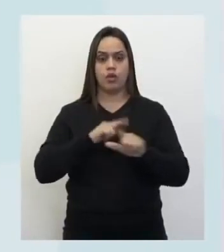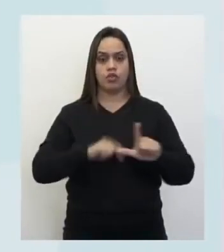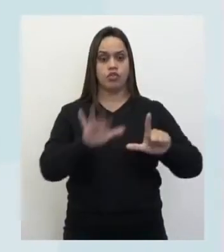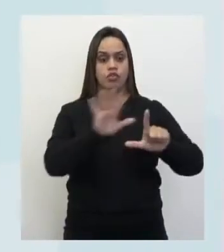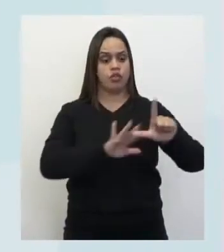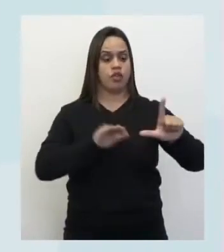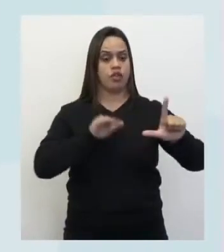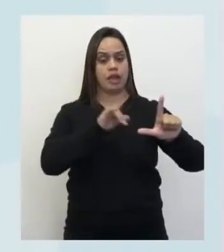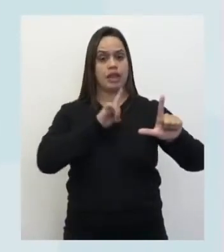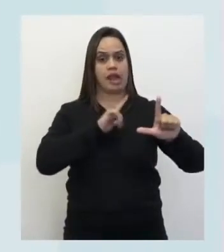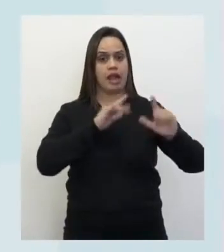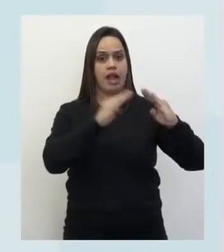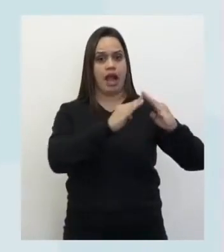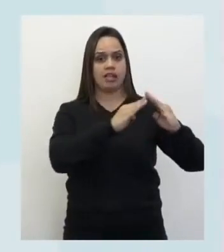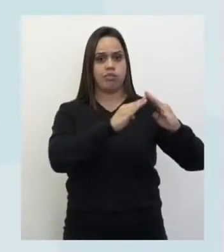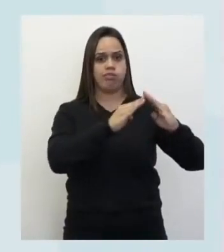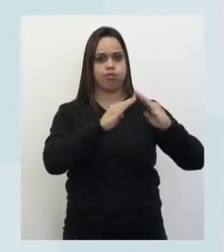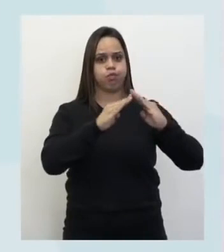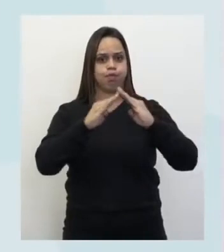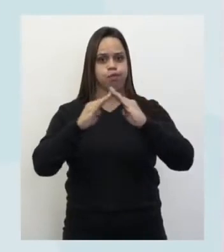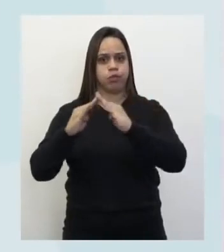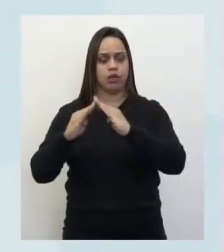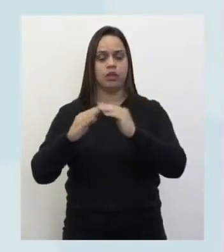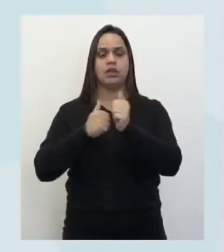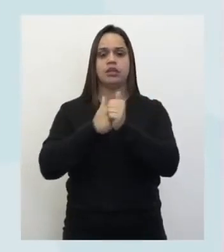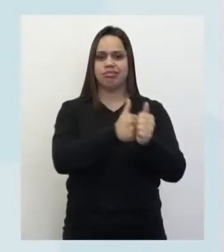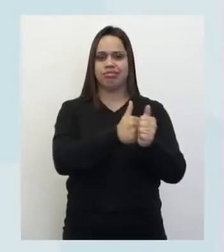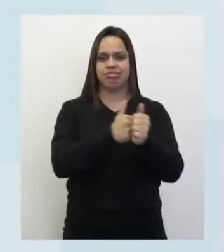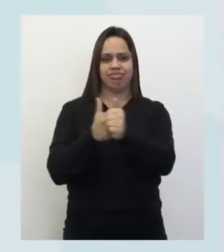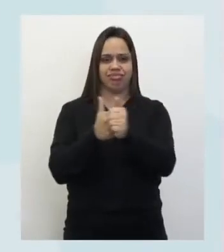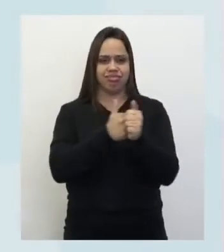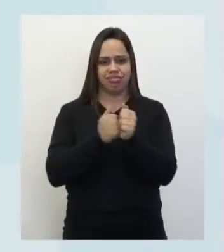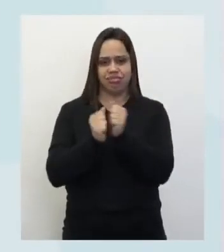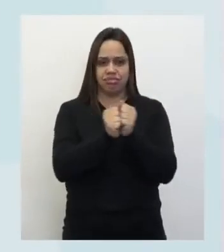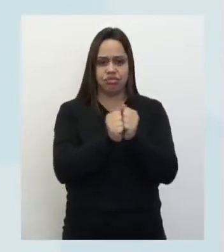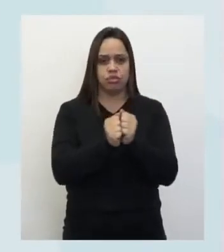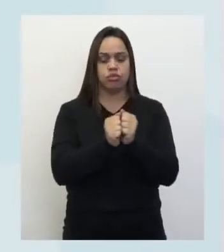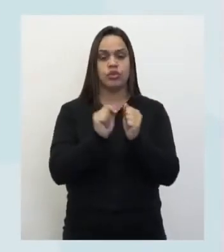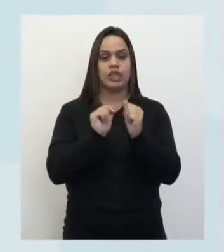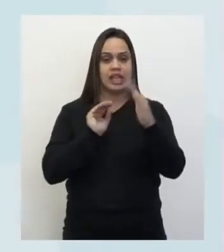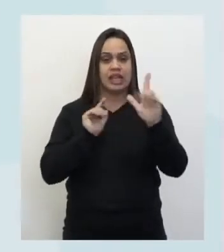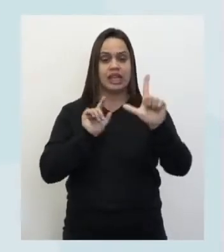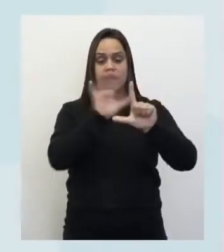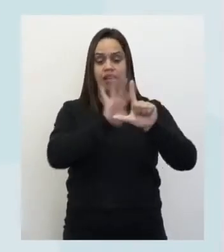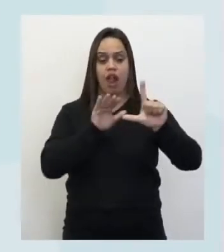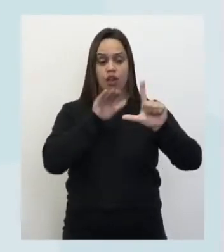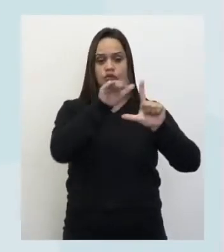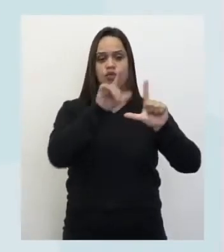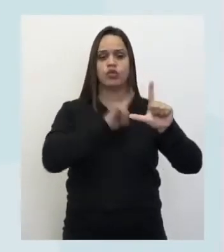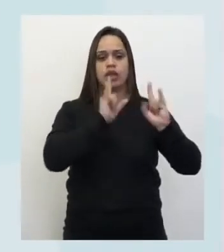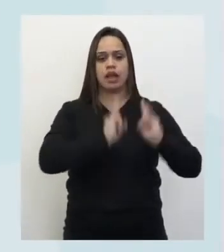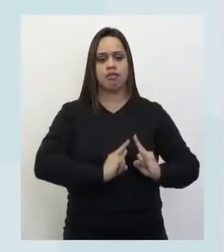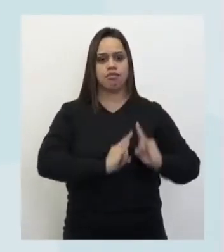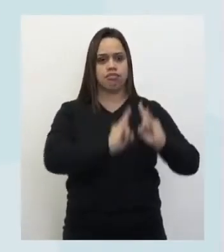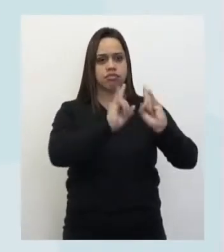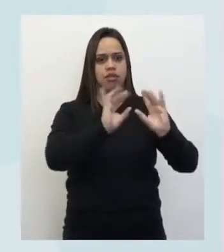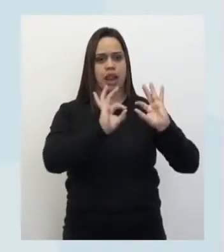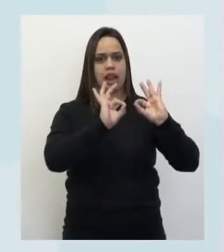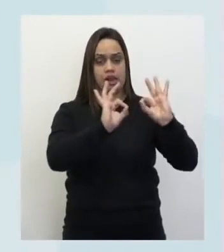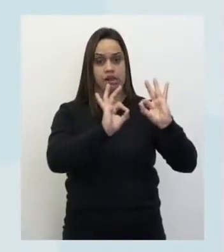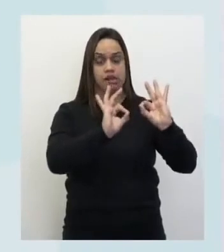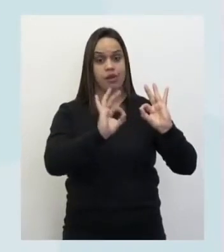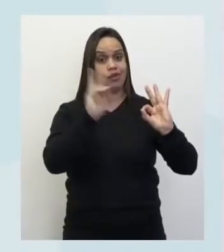dos edifícios, né, que tem aí um padrão mais sofisticado. Então, é visível